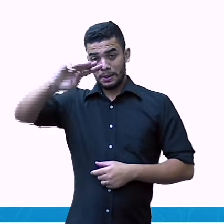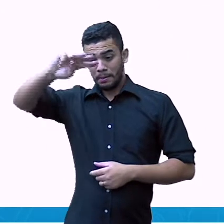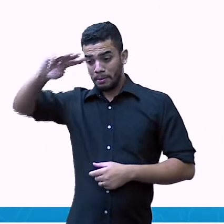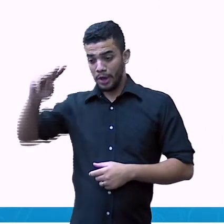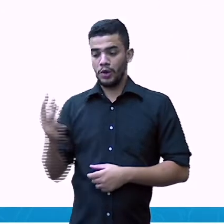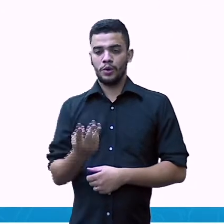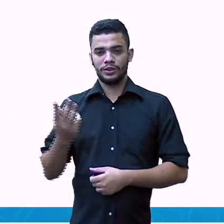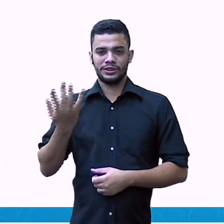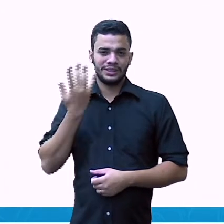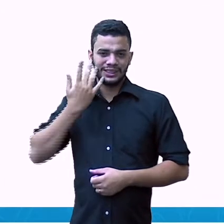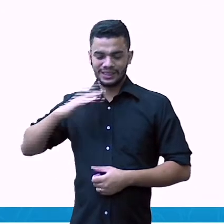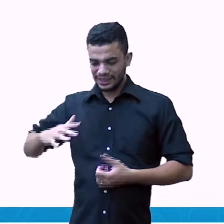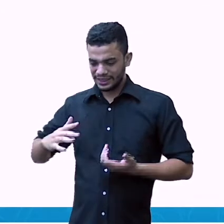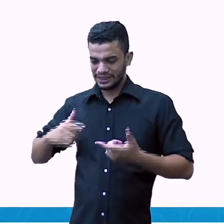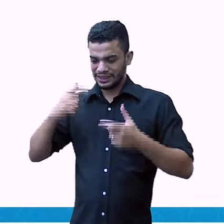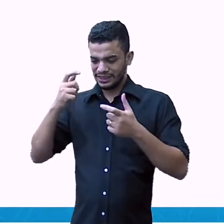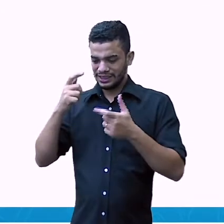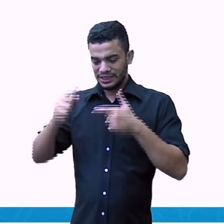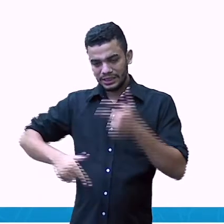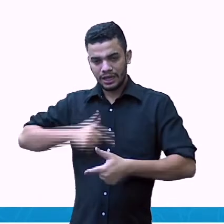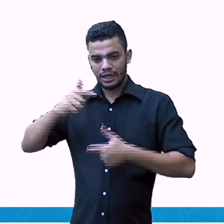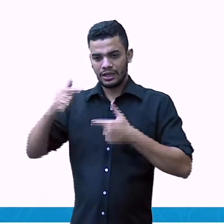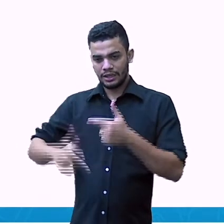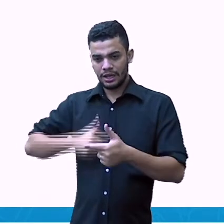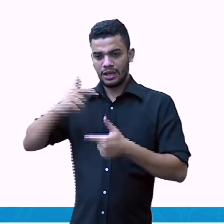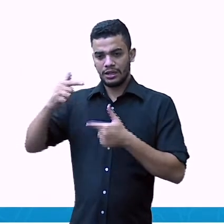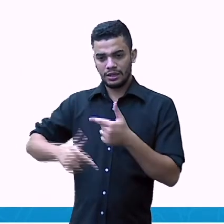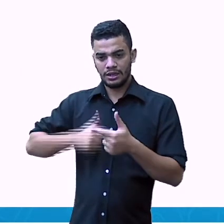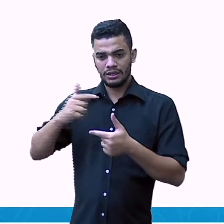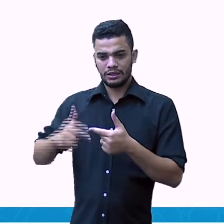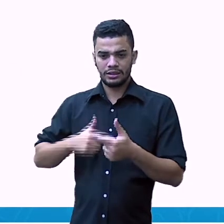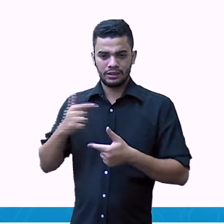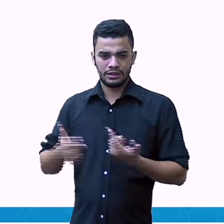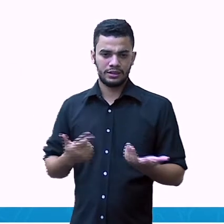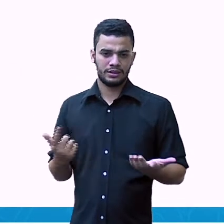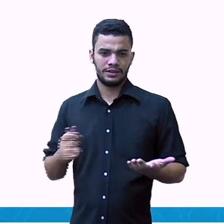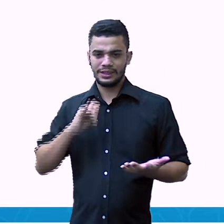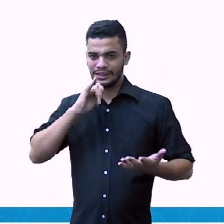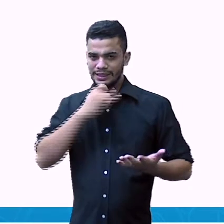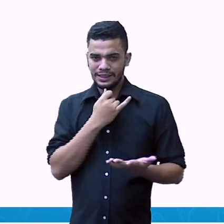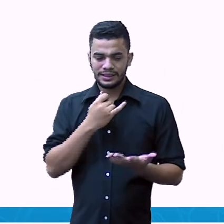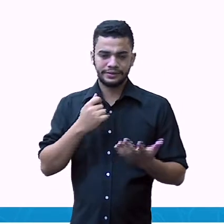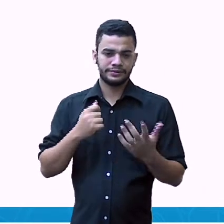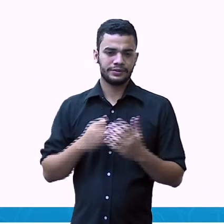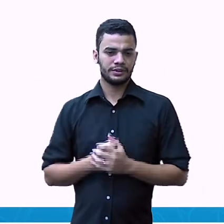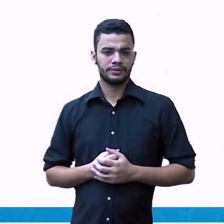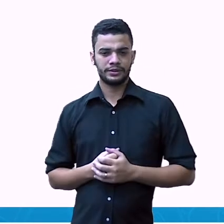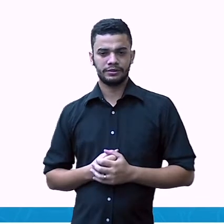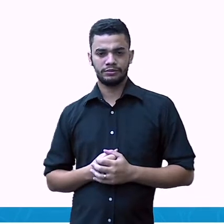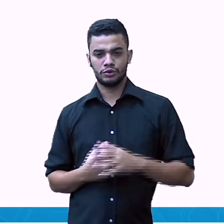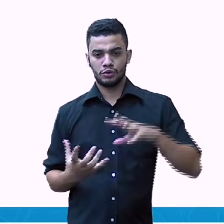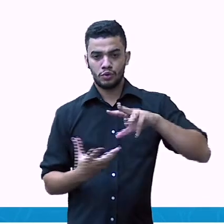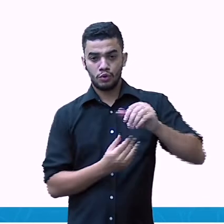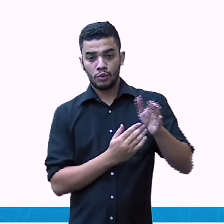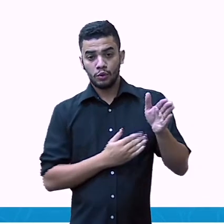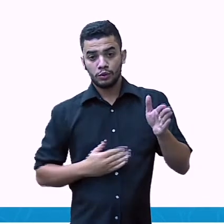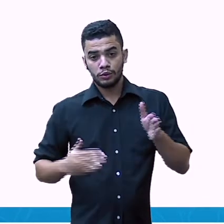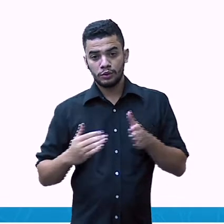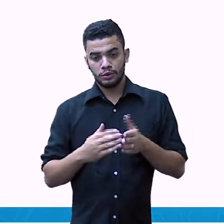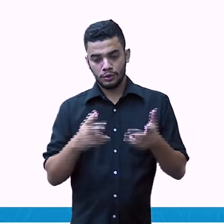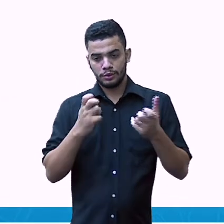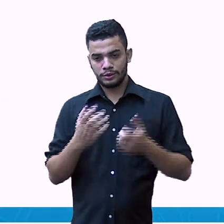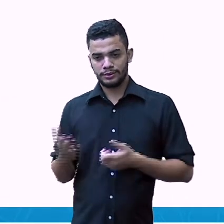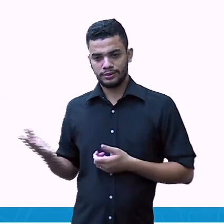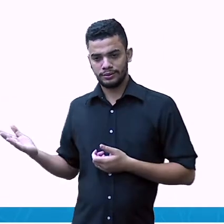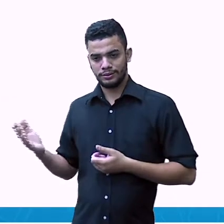trabalho escravo escondido, nós também temos o trabalho infantil que acontece. Perceba que as crianças estão aqui